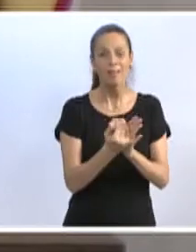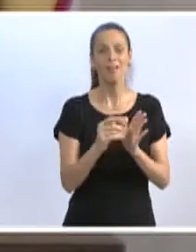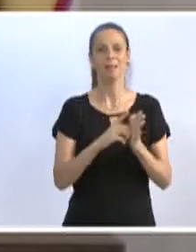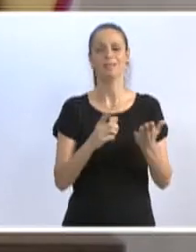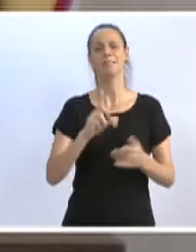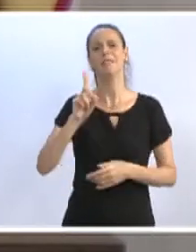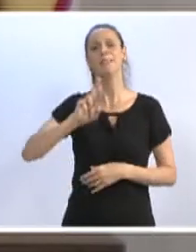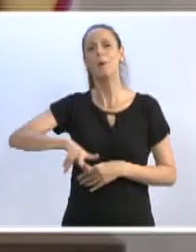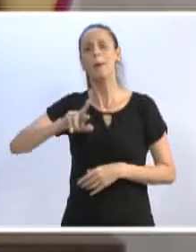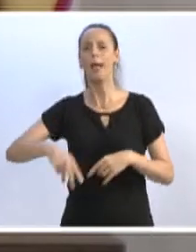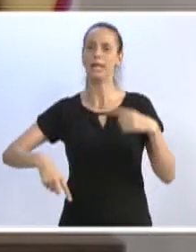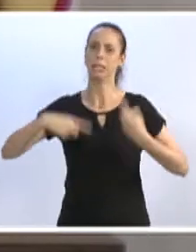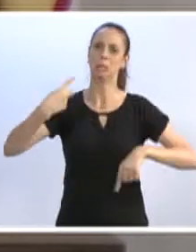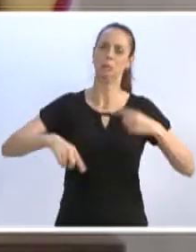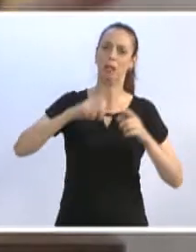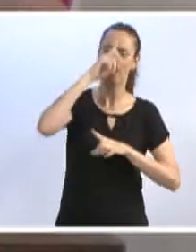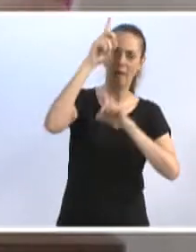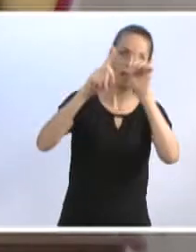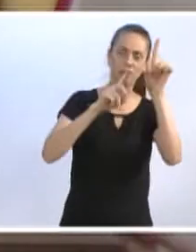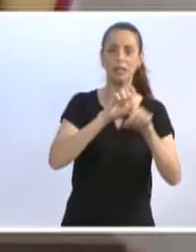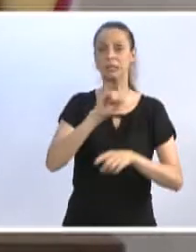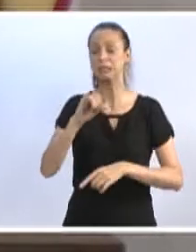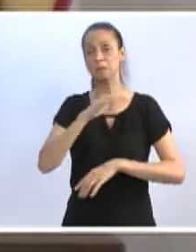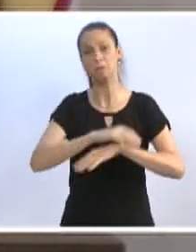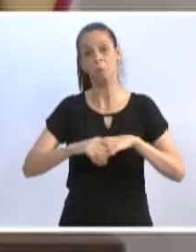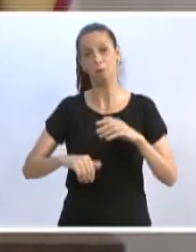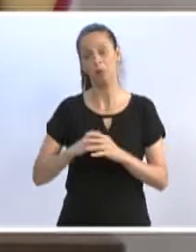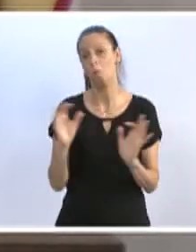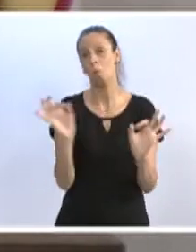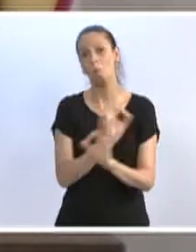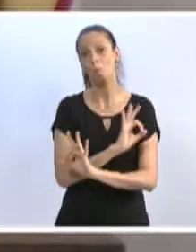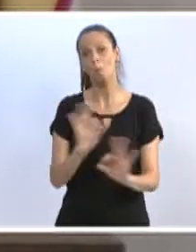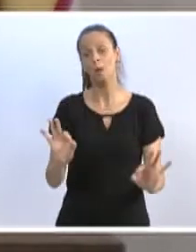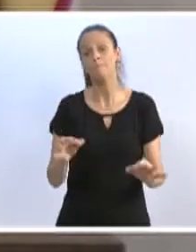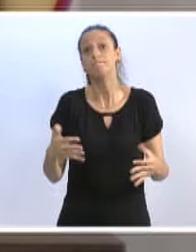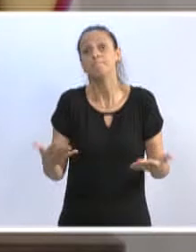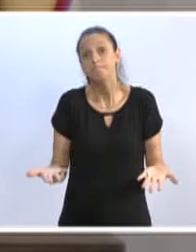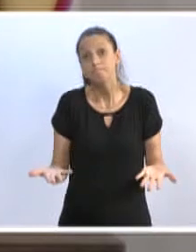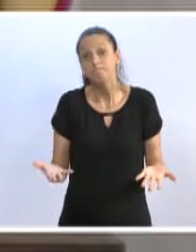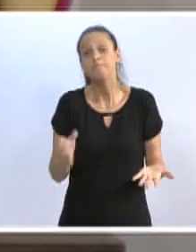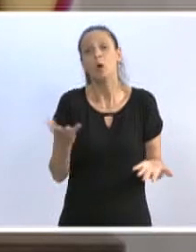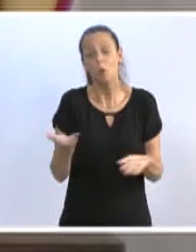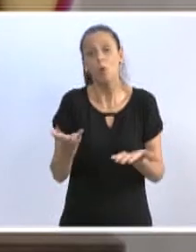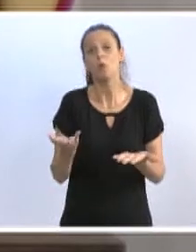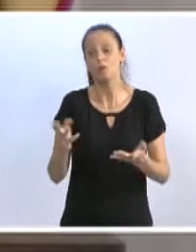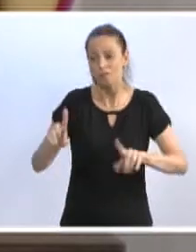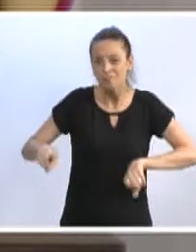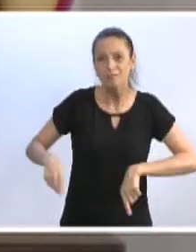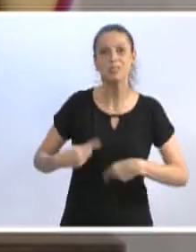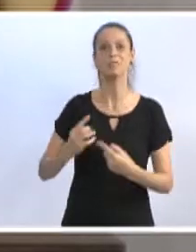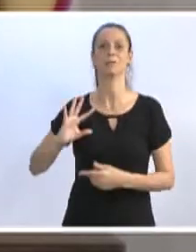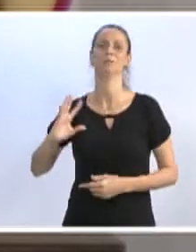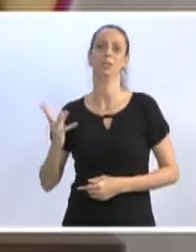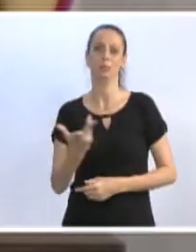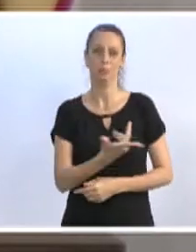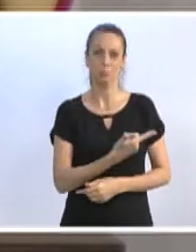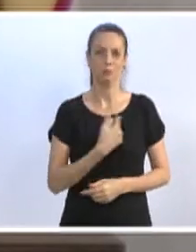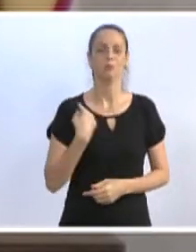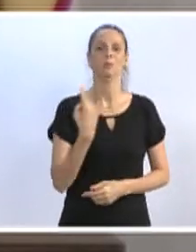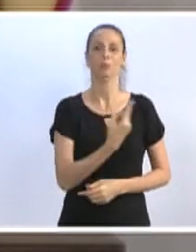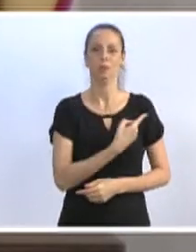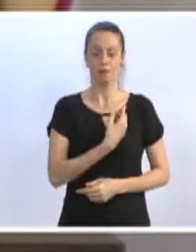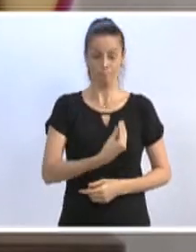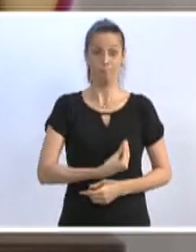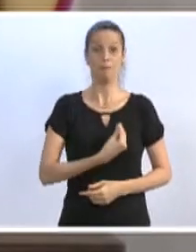discutir ideias se essas não forem aplicáveis. E eis o desafio para nós hoje.